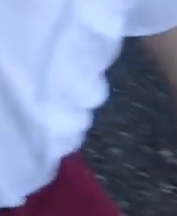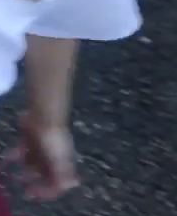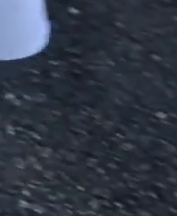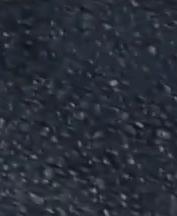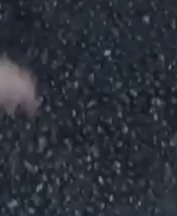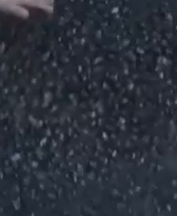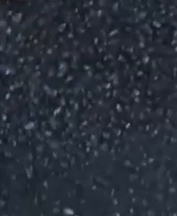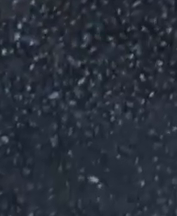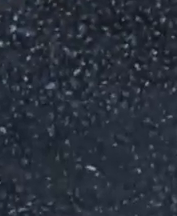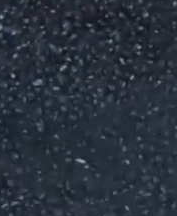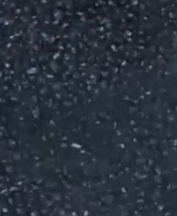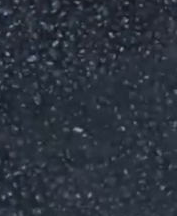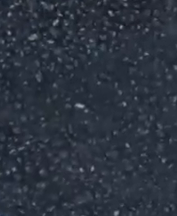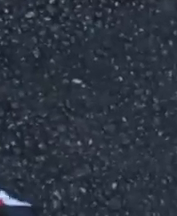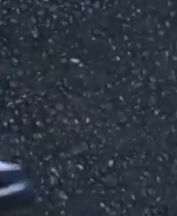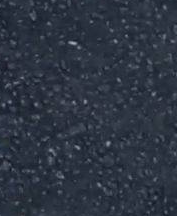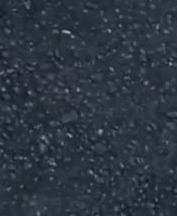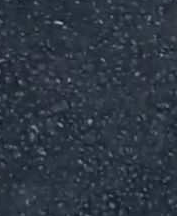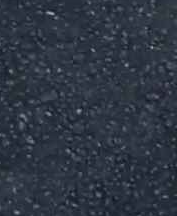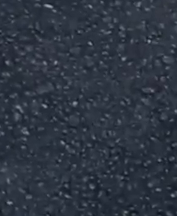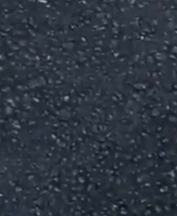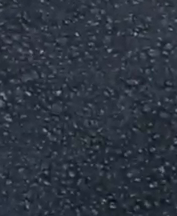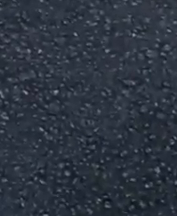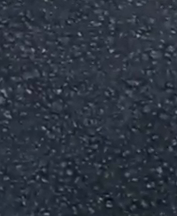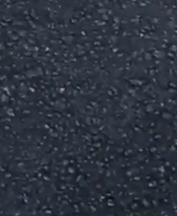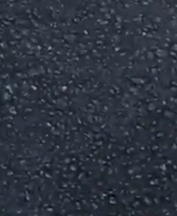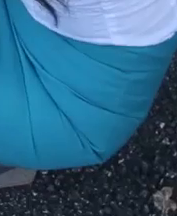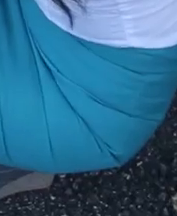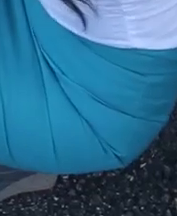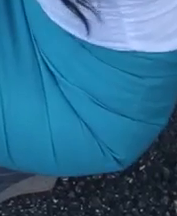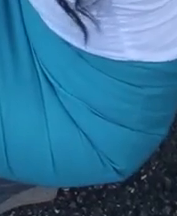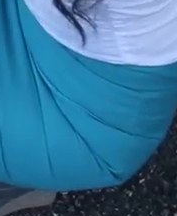A mulher de jaleco coloca os dois meninos sentados no chão.